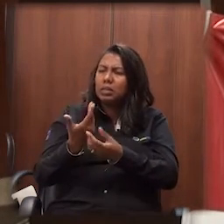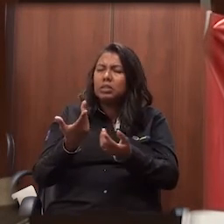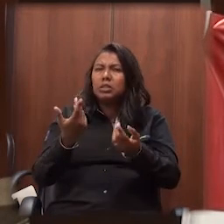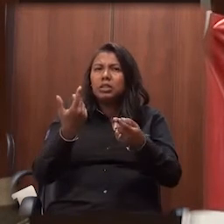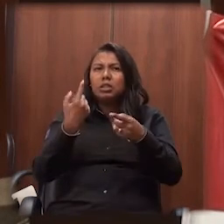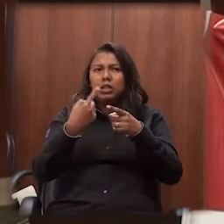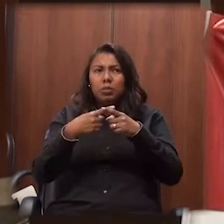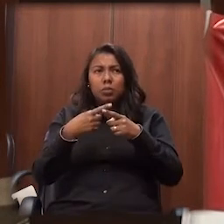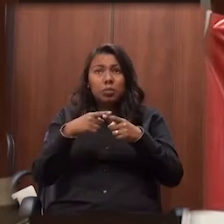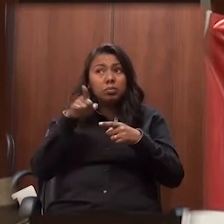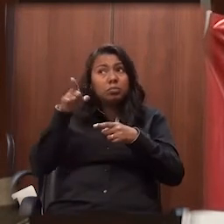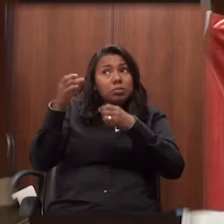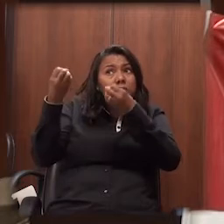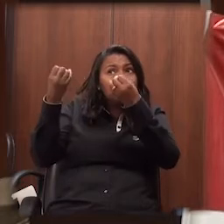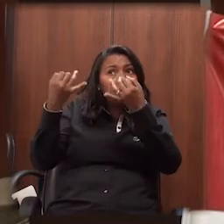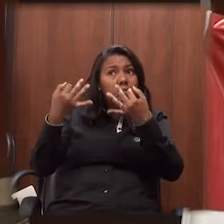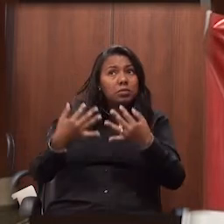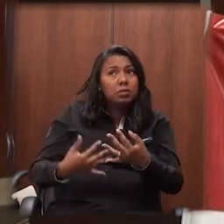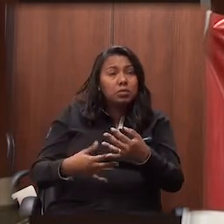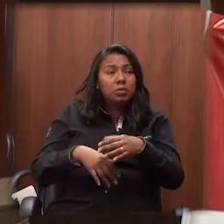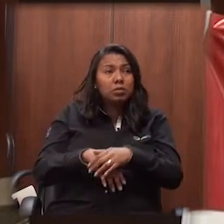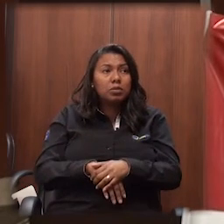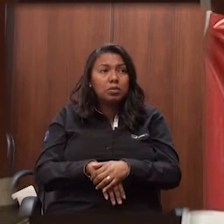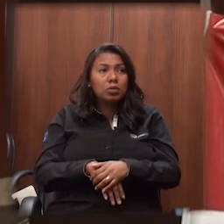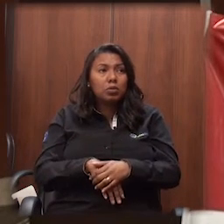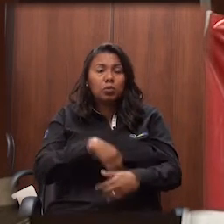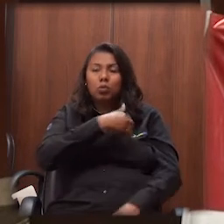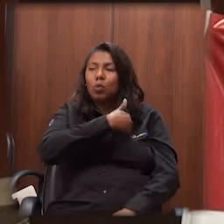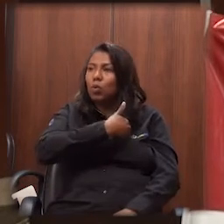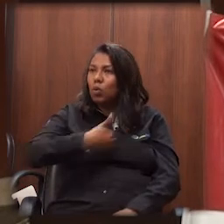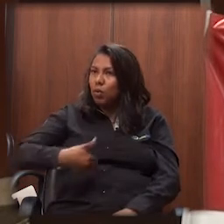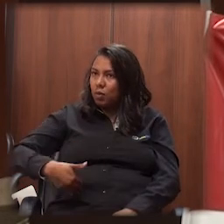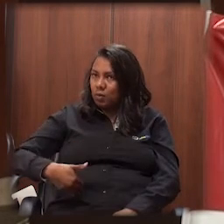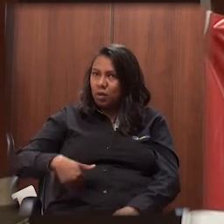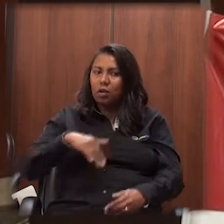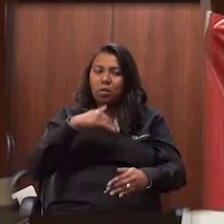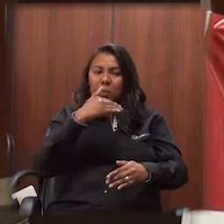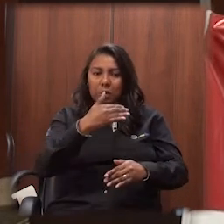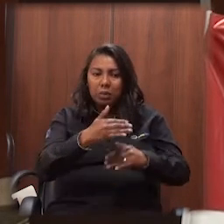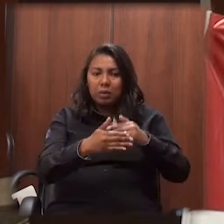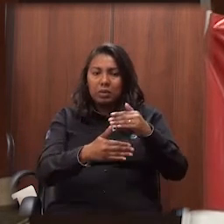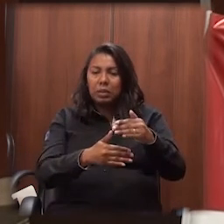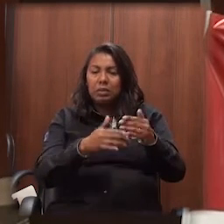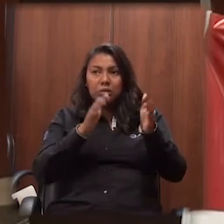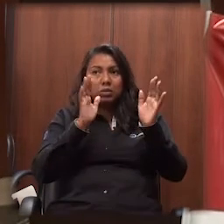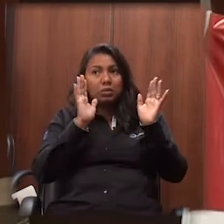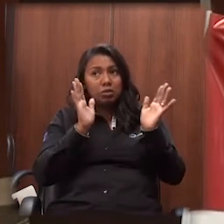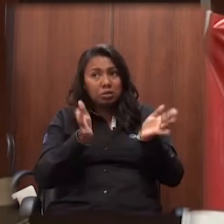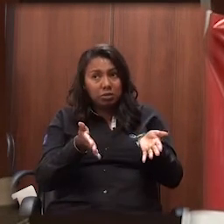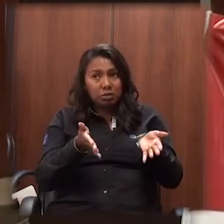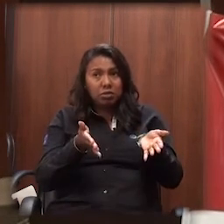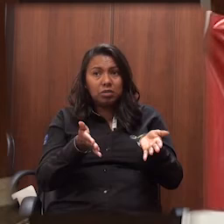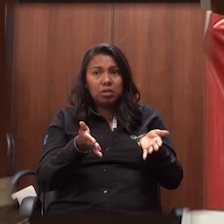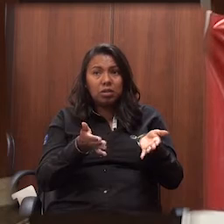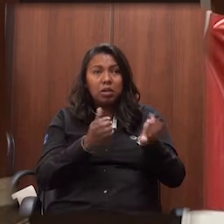você falou ao final, que os órgãos de Estado já teriam algum processo em relação a essa questão